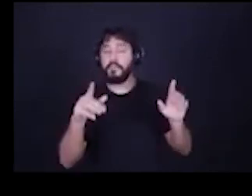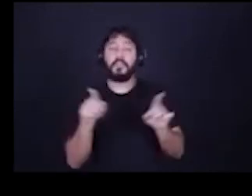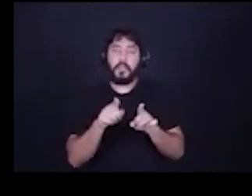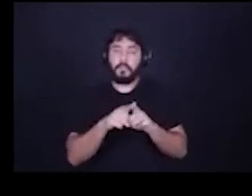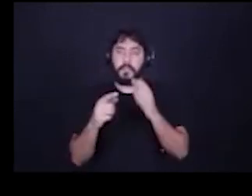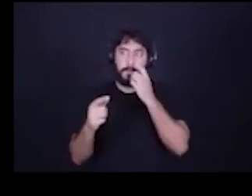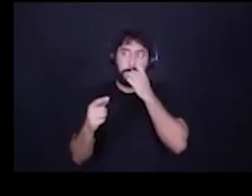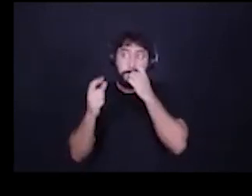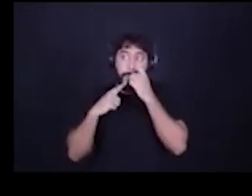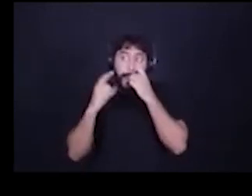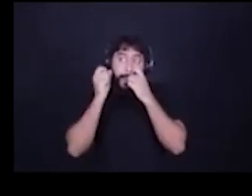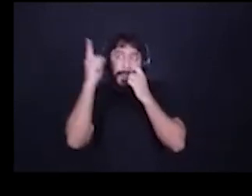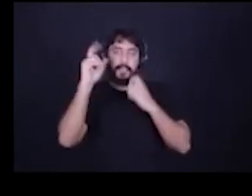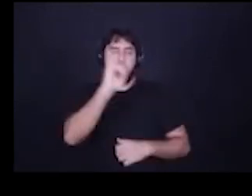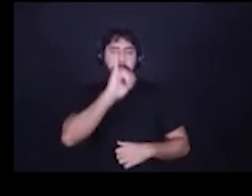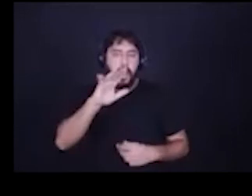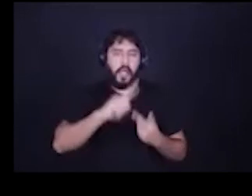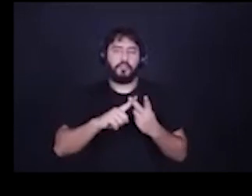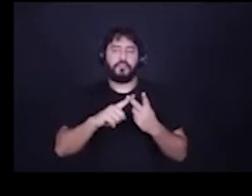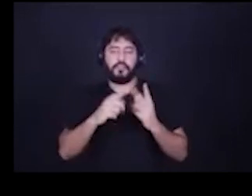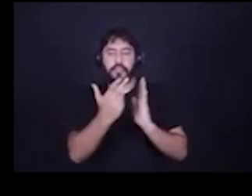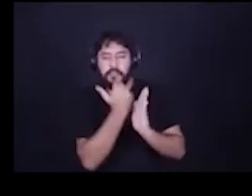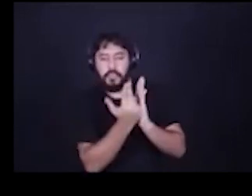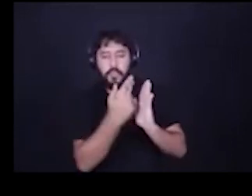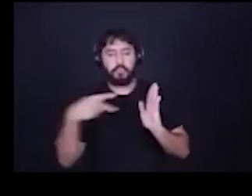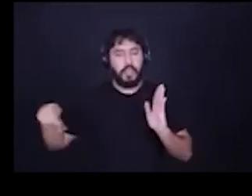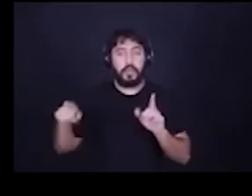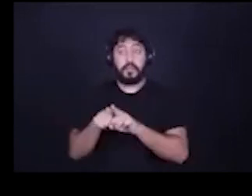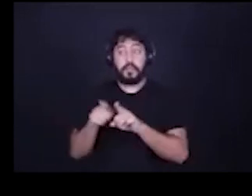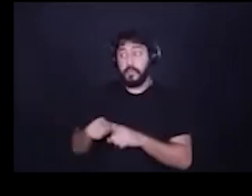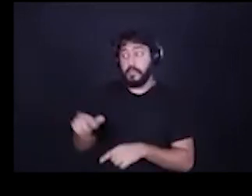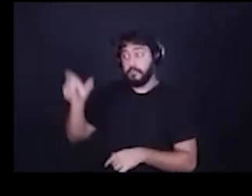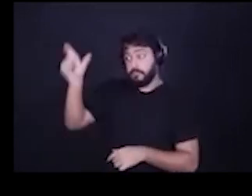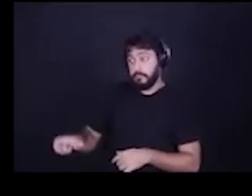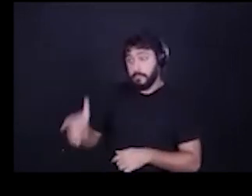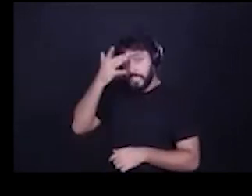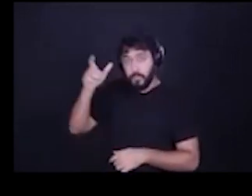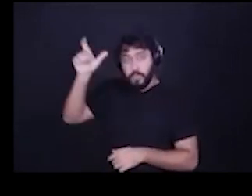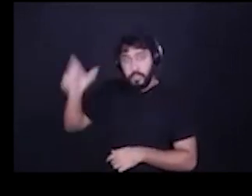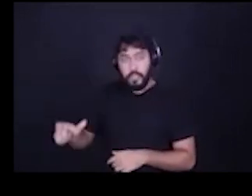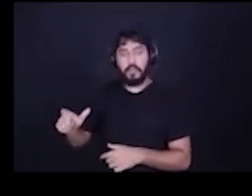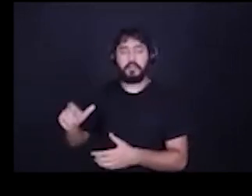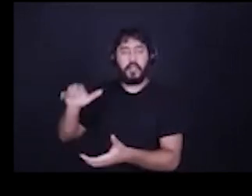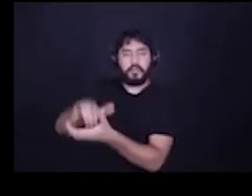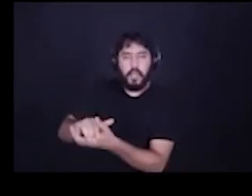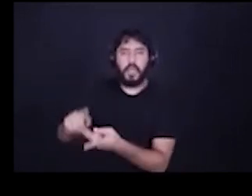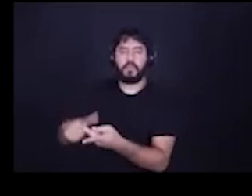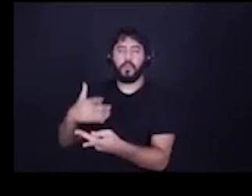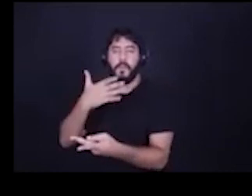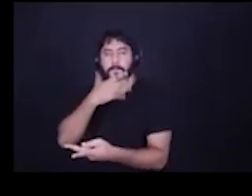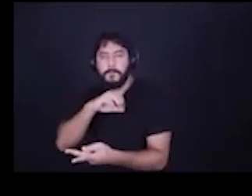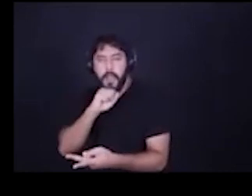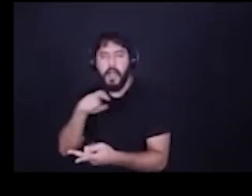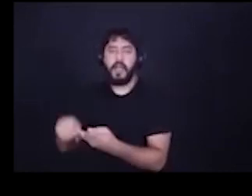das representações dele ao longo do tempo, trazer a imagem dele como pai, dele como marido, dele como artista, dele como